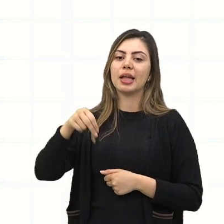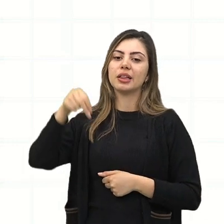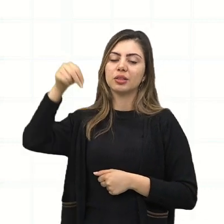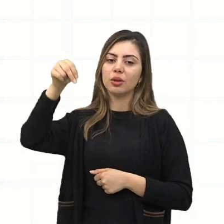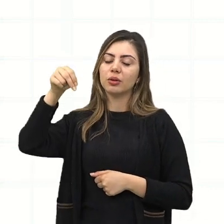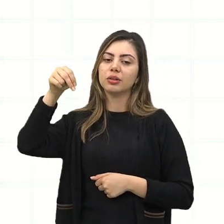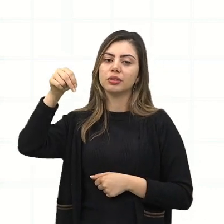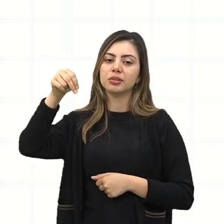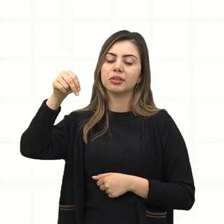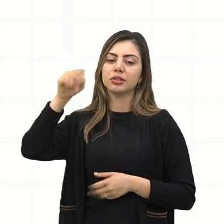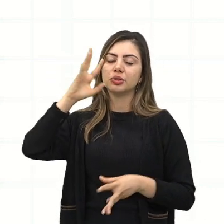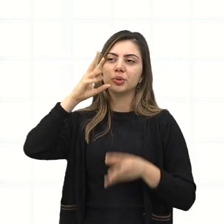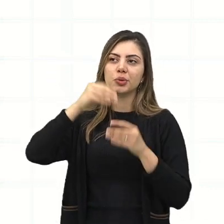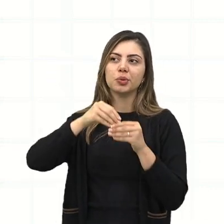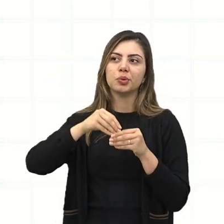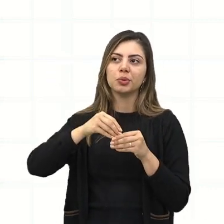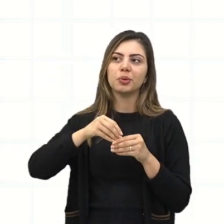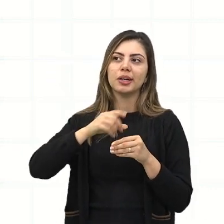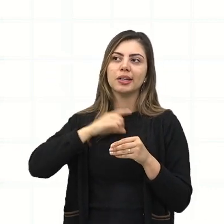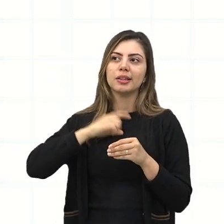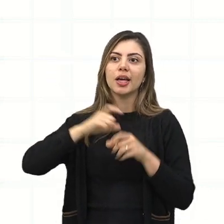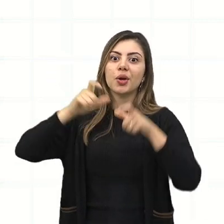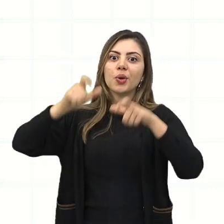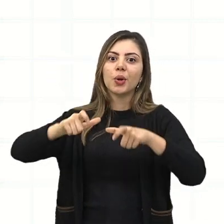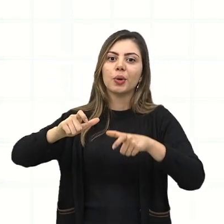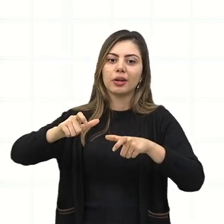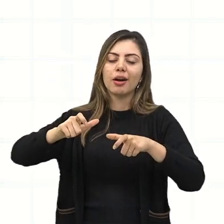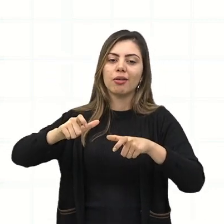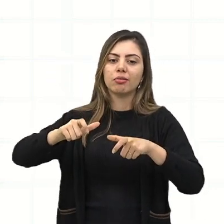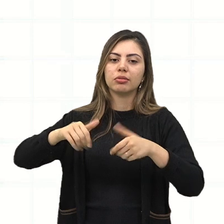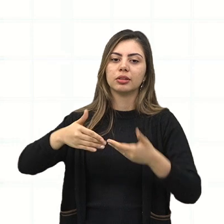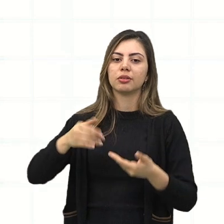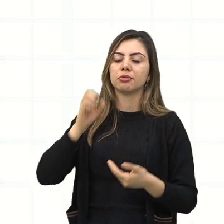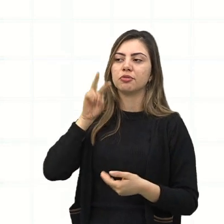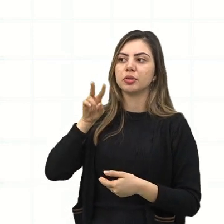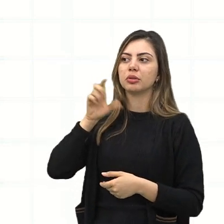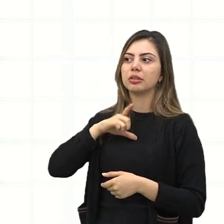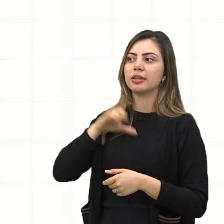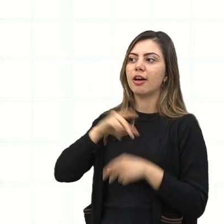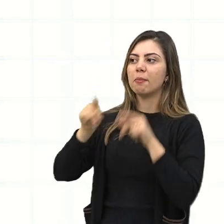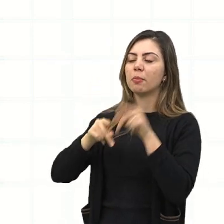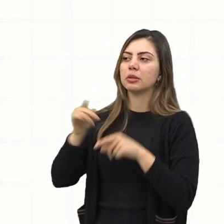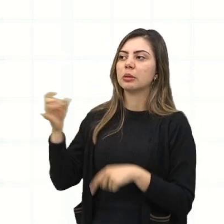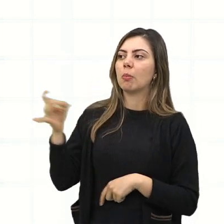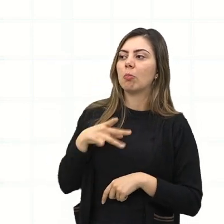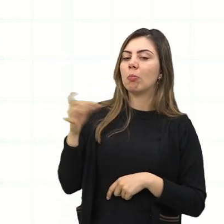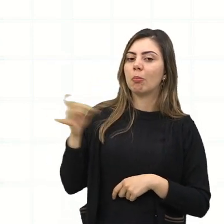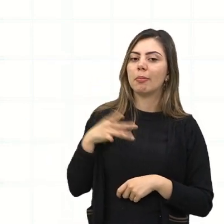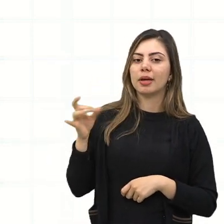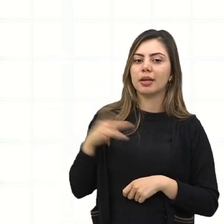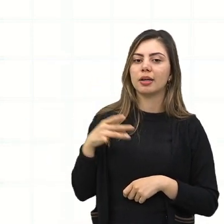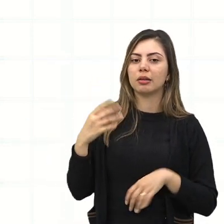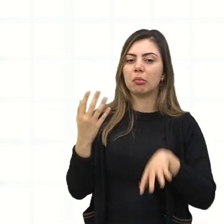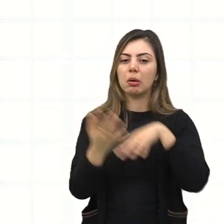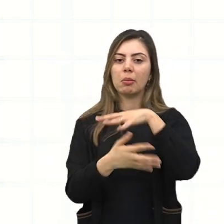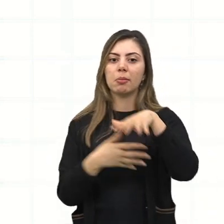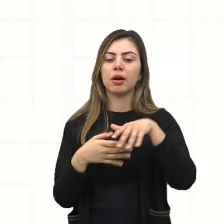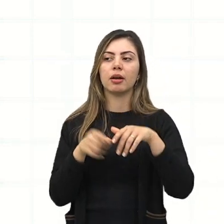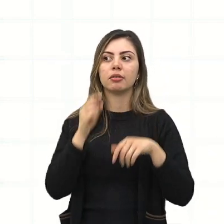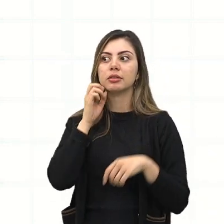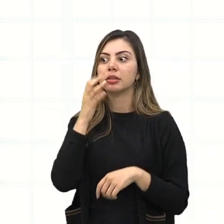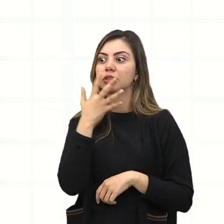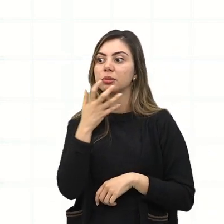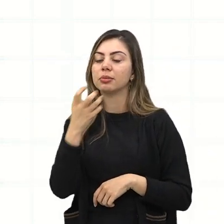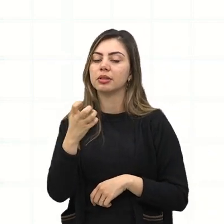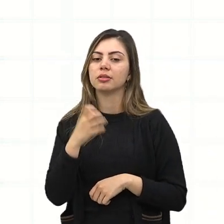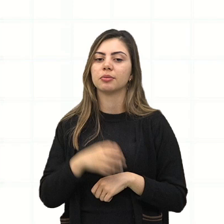grandes províncias. Então já me situa. Aí houve pânico. Olha só, ele chamando a atenção. Nossa, pânico? Aí você já fica, o que foi que aconteceu? E